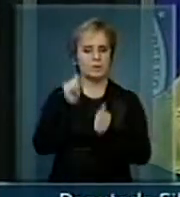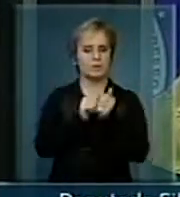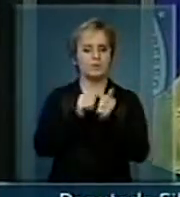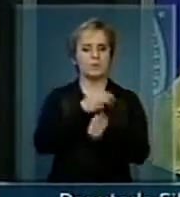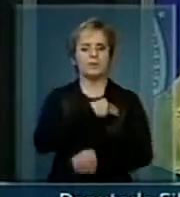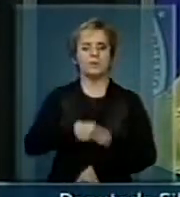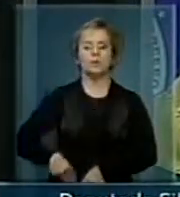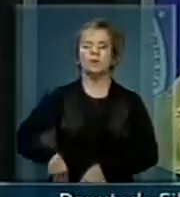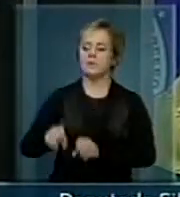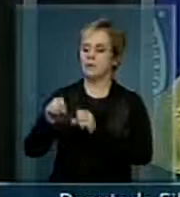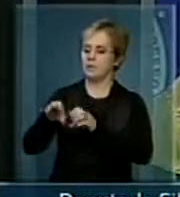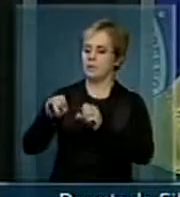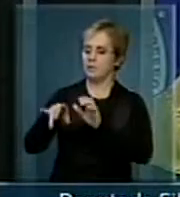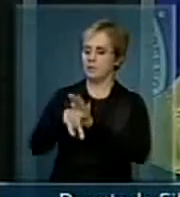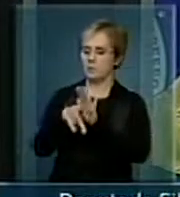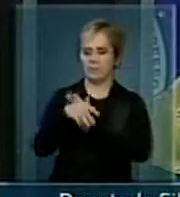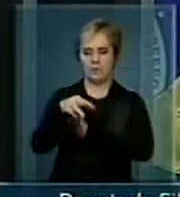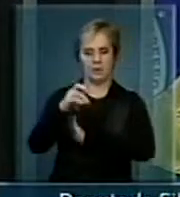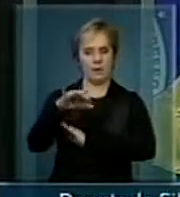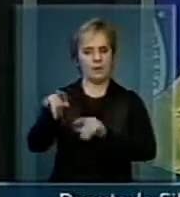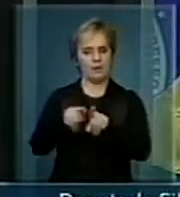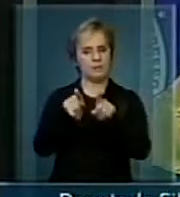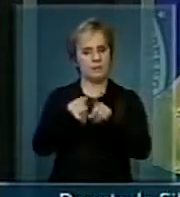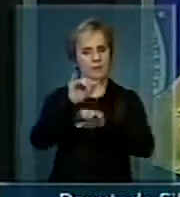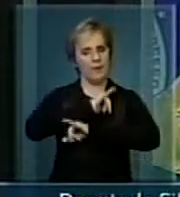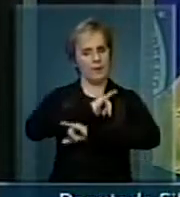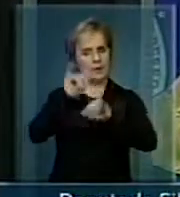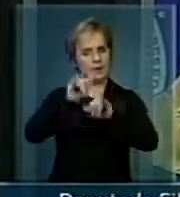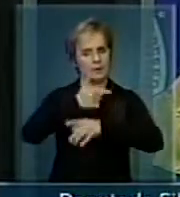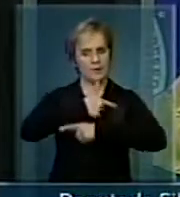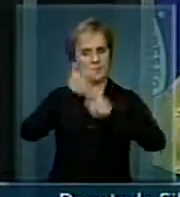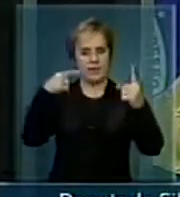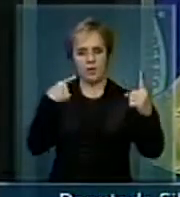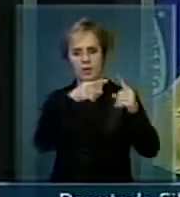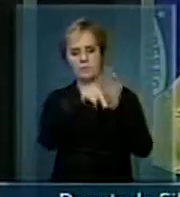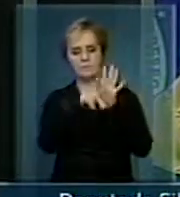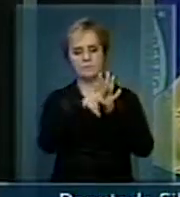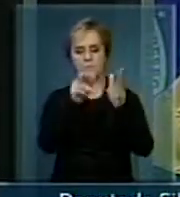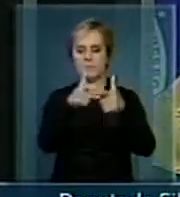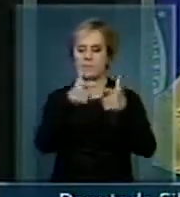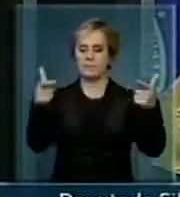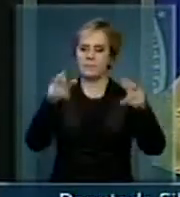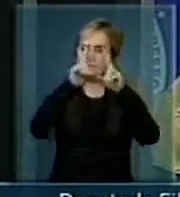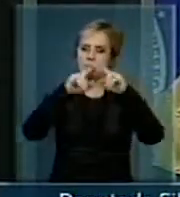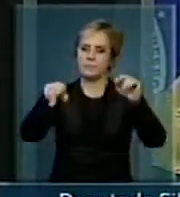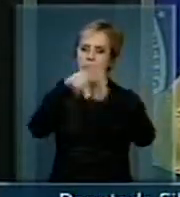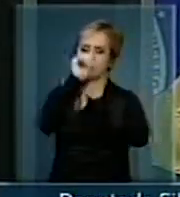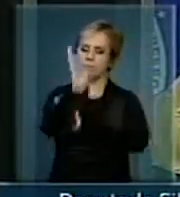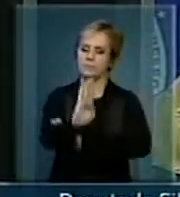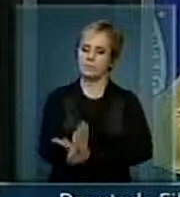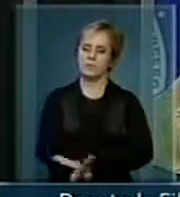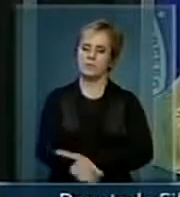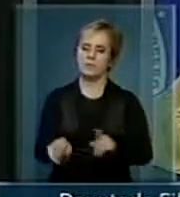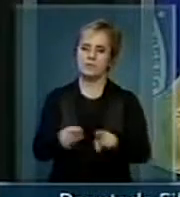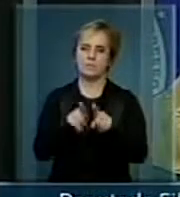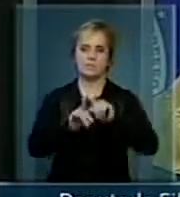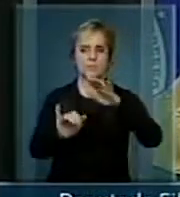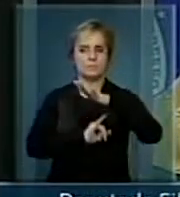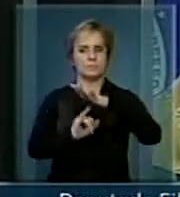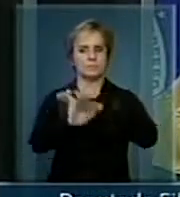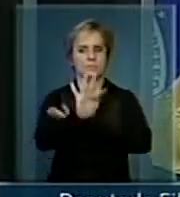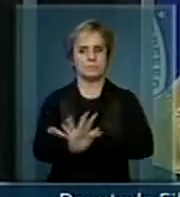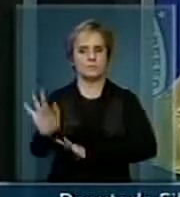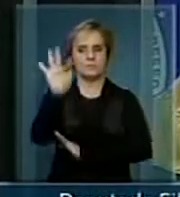da Educação, lança também a maior ousadia da expansão das universidades brasileiras e dos institutos